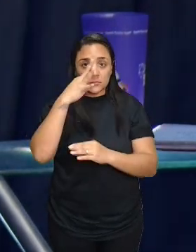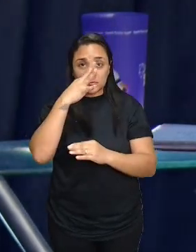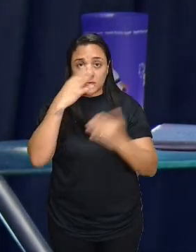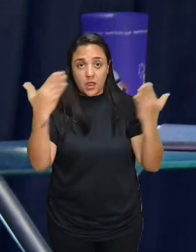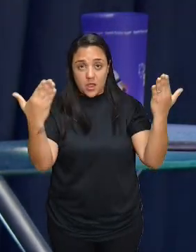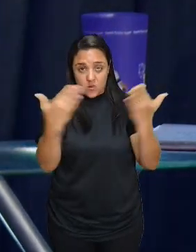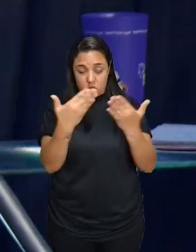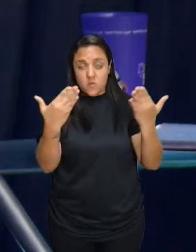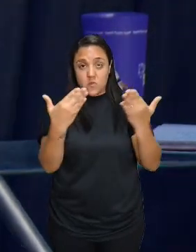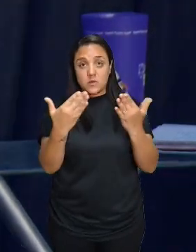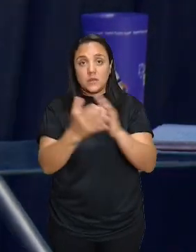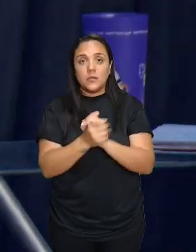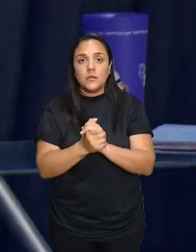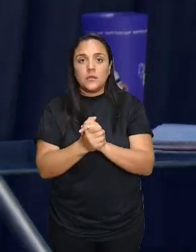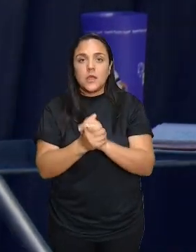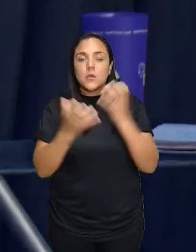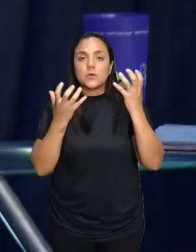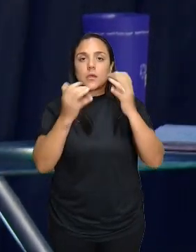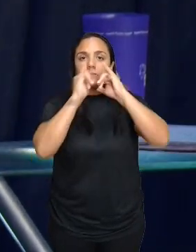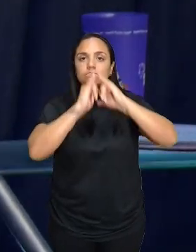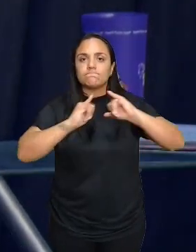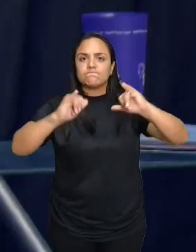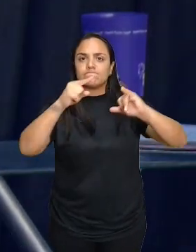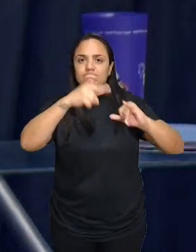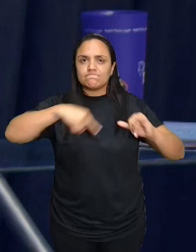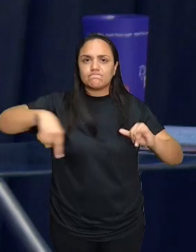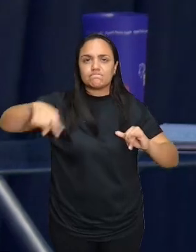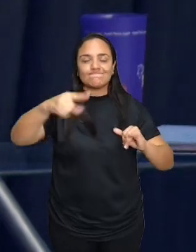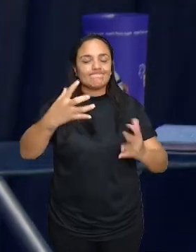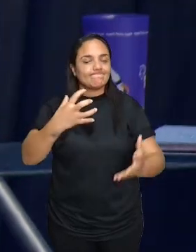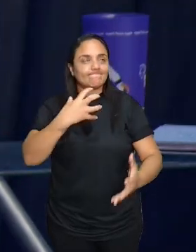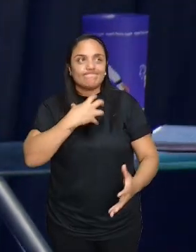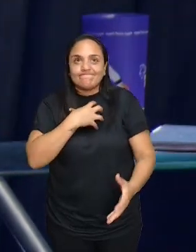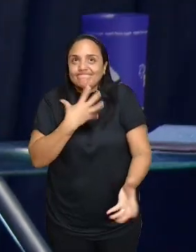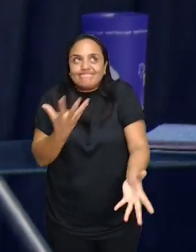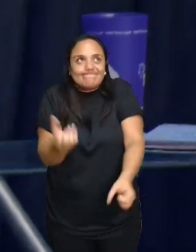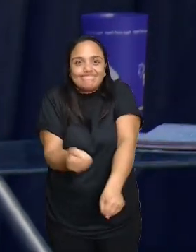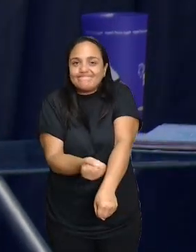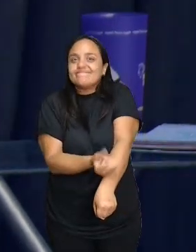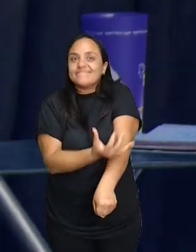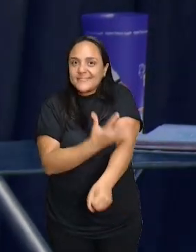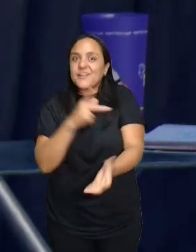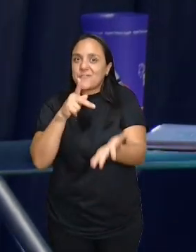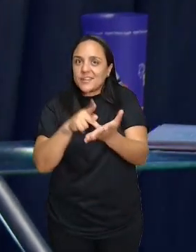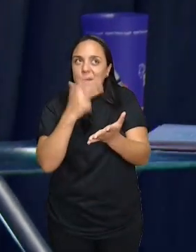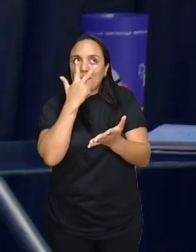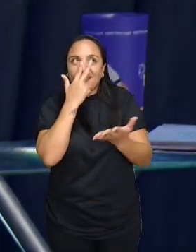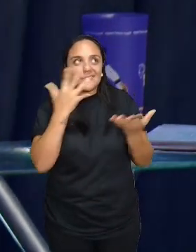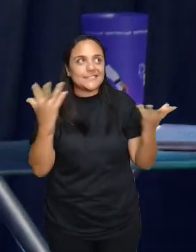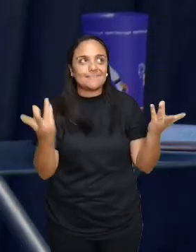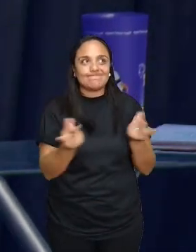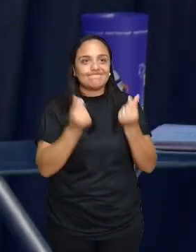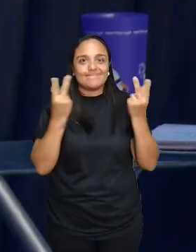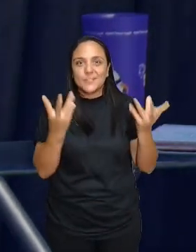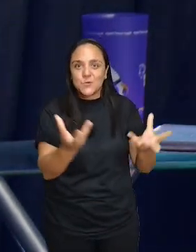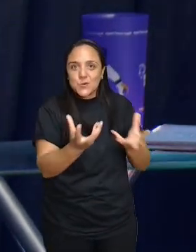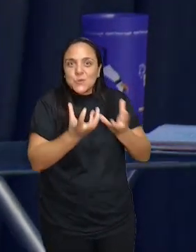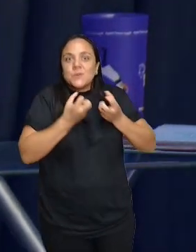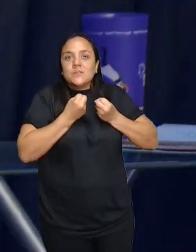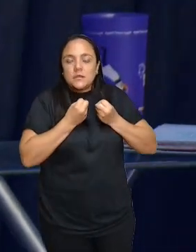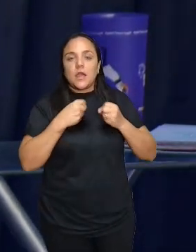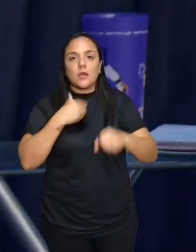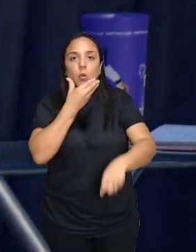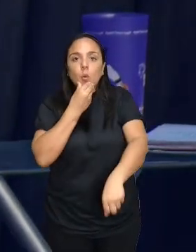momento. Quero dizer que esse festival contagia a gente de verdade, dá uma energia muito legal. Eu sou um homem